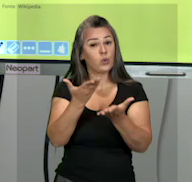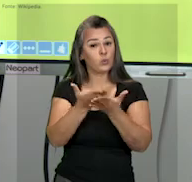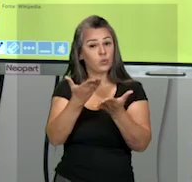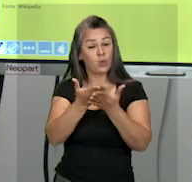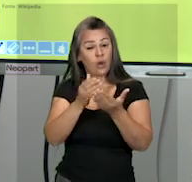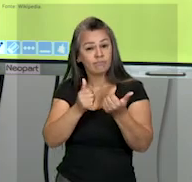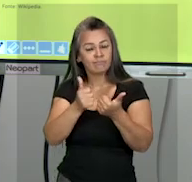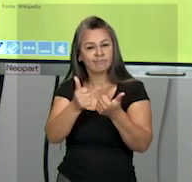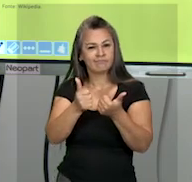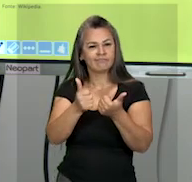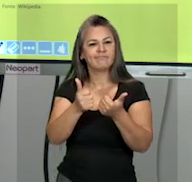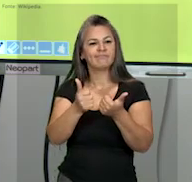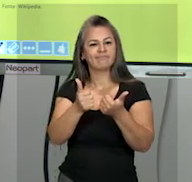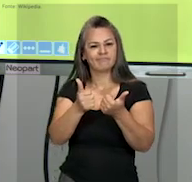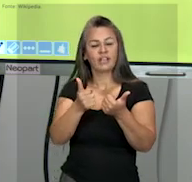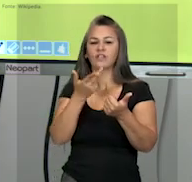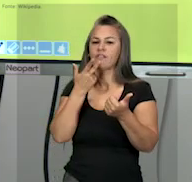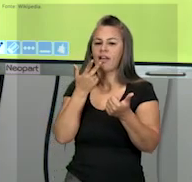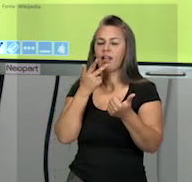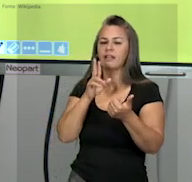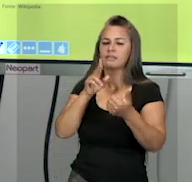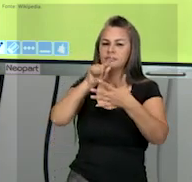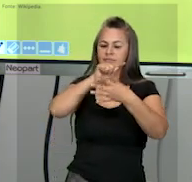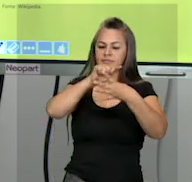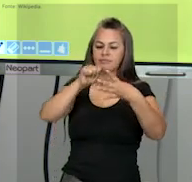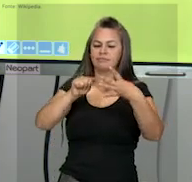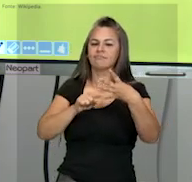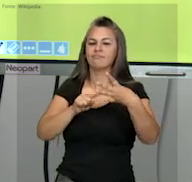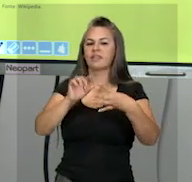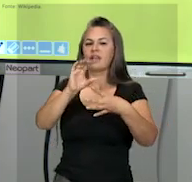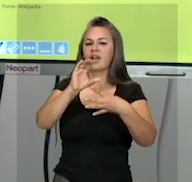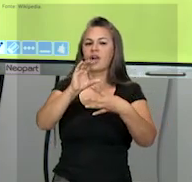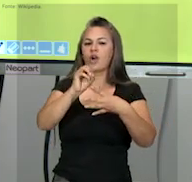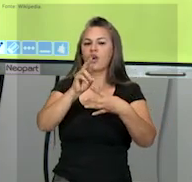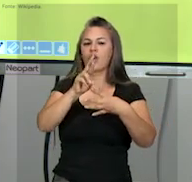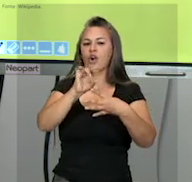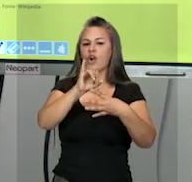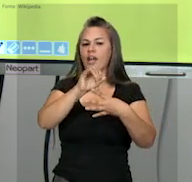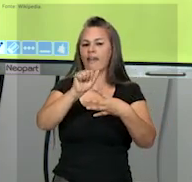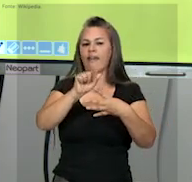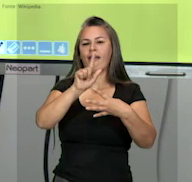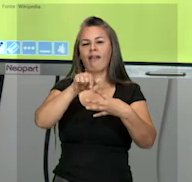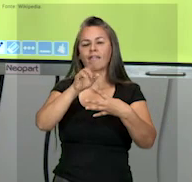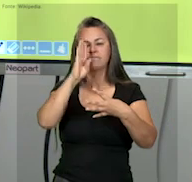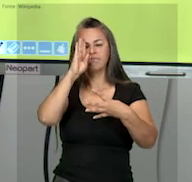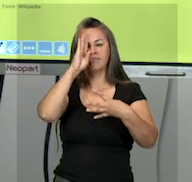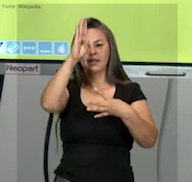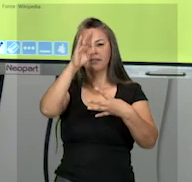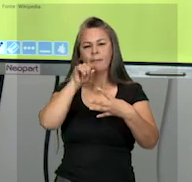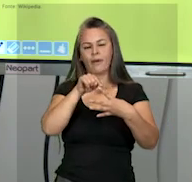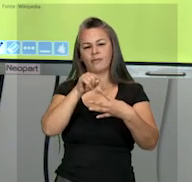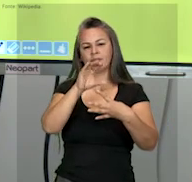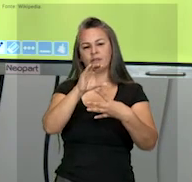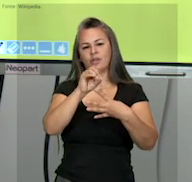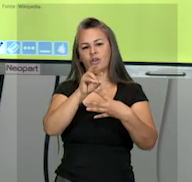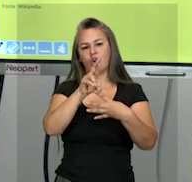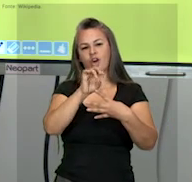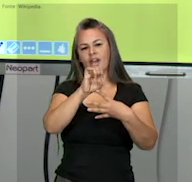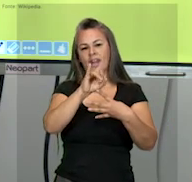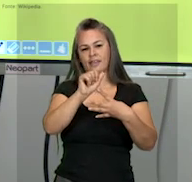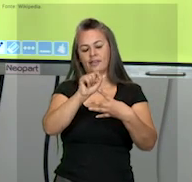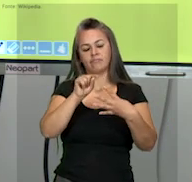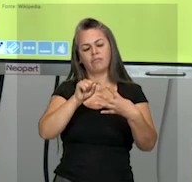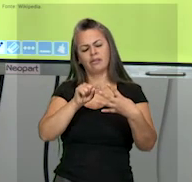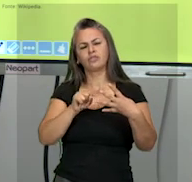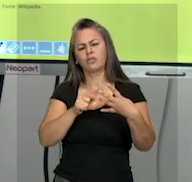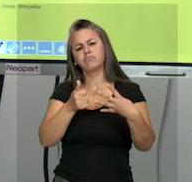rápido. Eu estou falando dos coreanos porque eles são, normalmente, quando a gente fala de tigres asiáticos, o país que se destaca mais. Porque os outros são, assim, Singapura e Hong